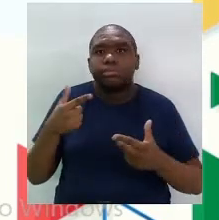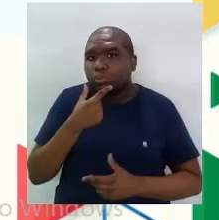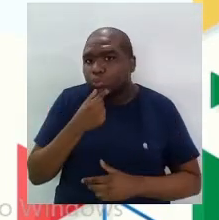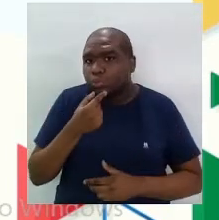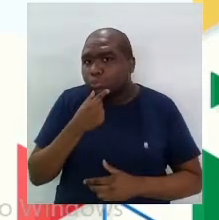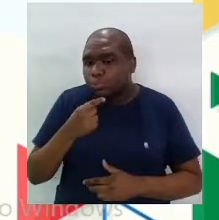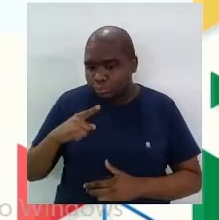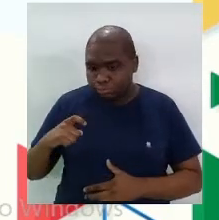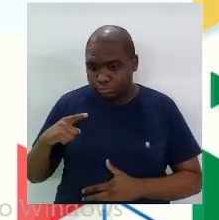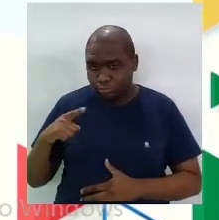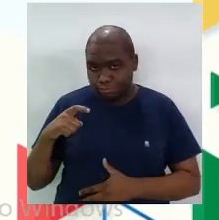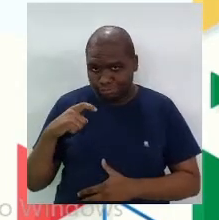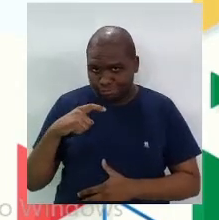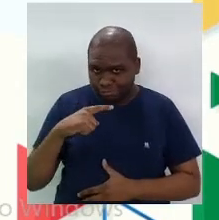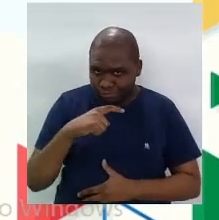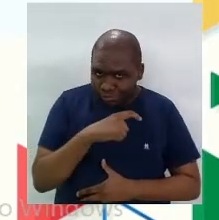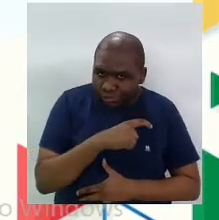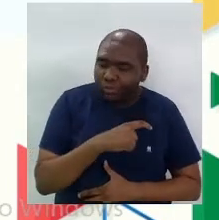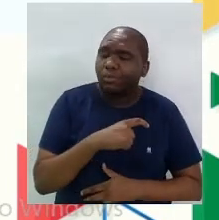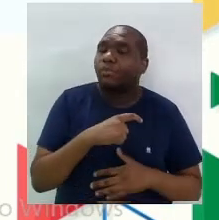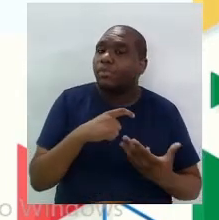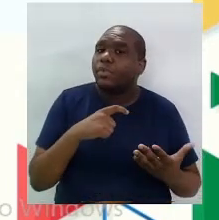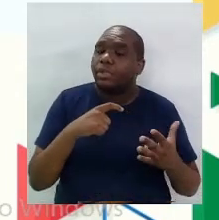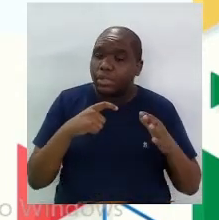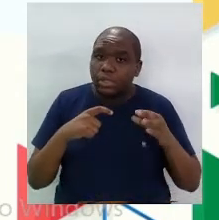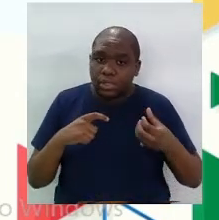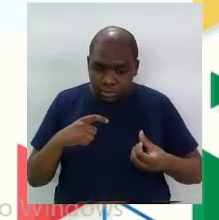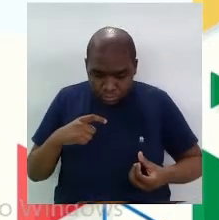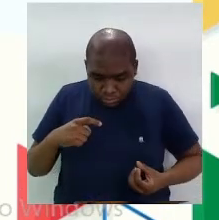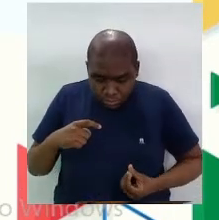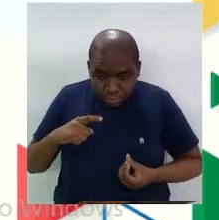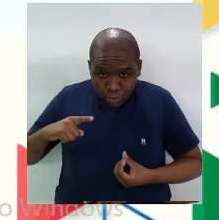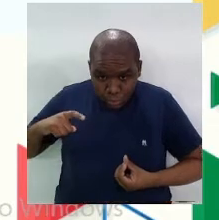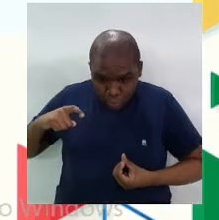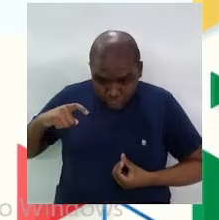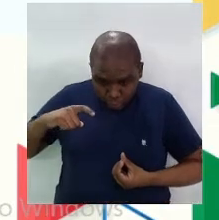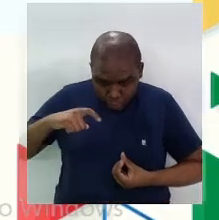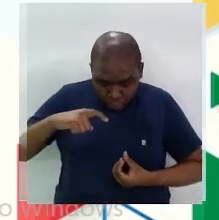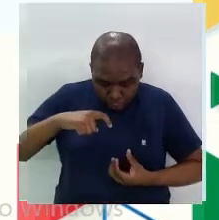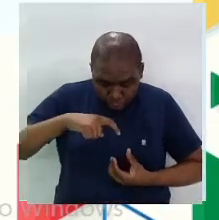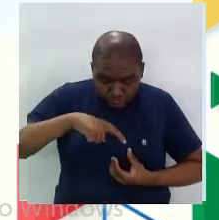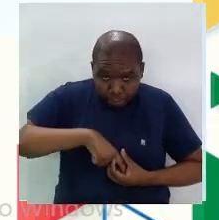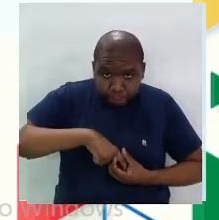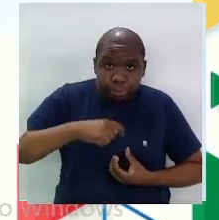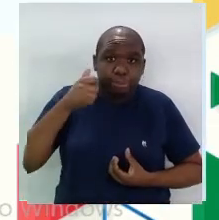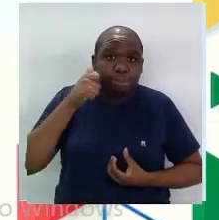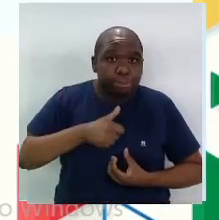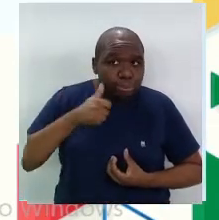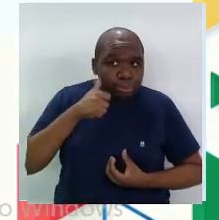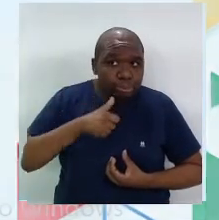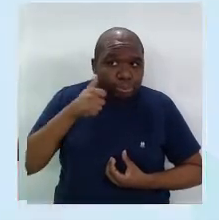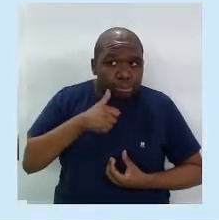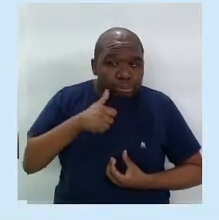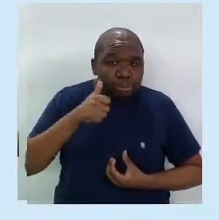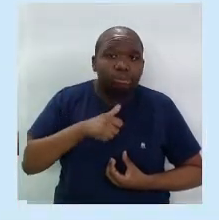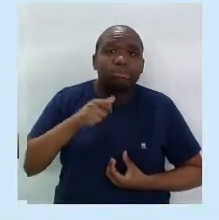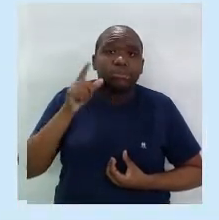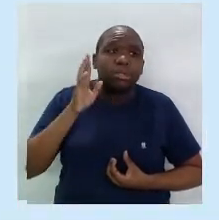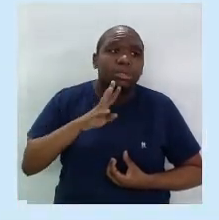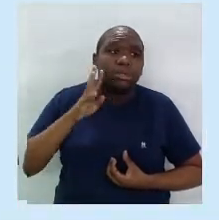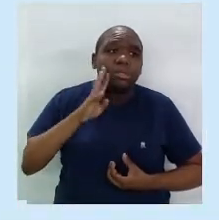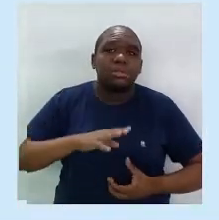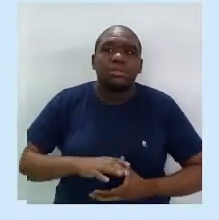produção do gameta masculino, o espermatozoide, e depositá-lo no interior do corpo da